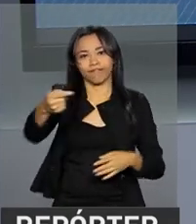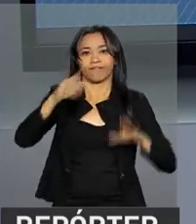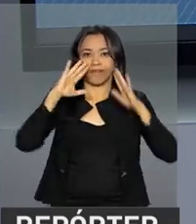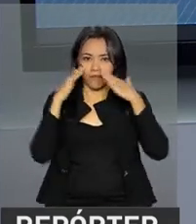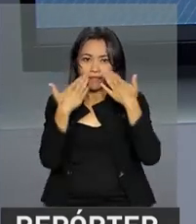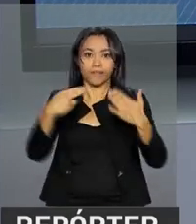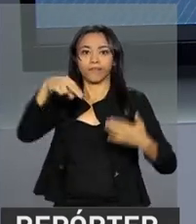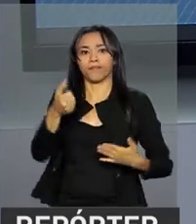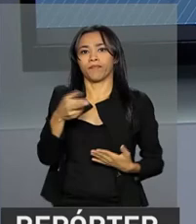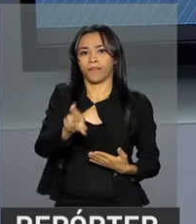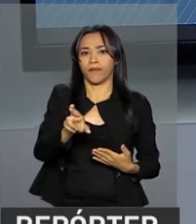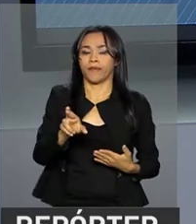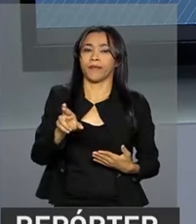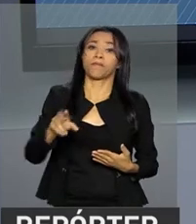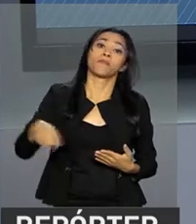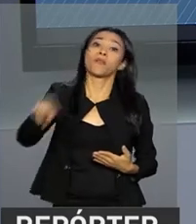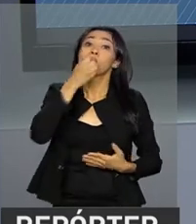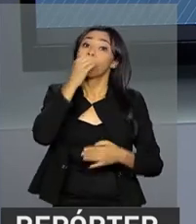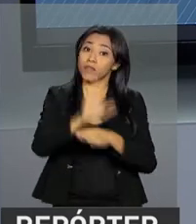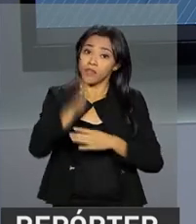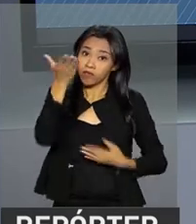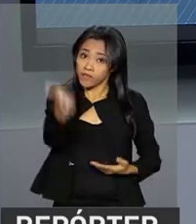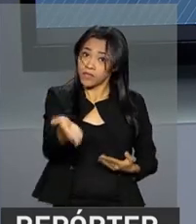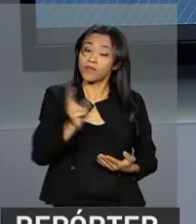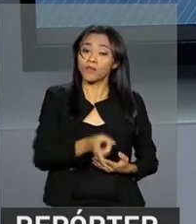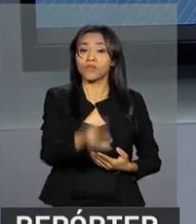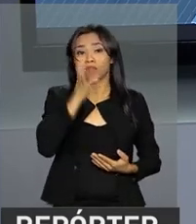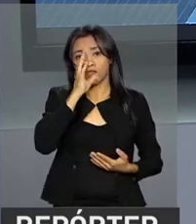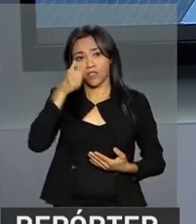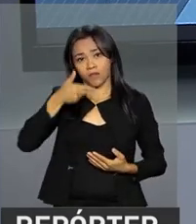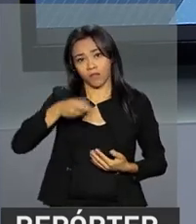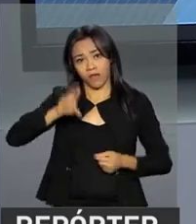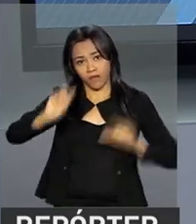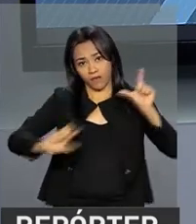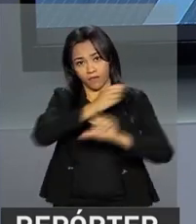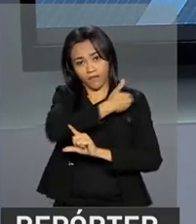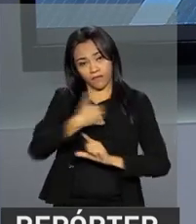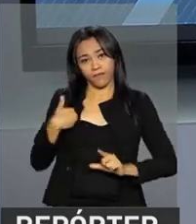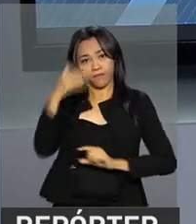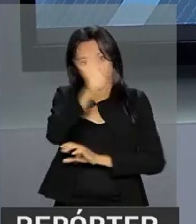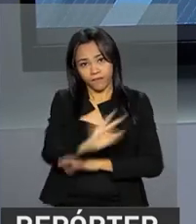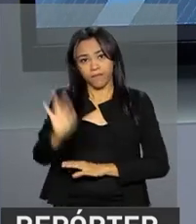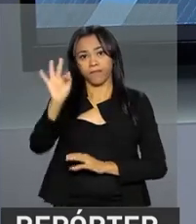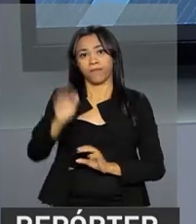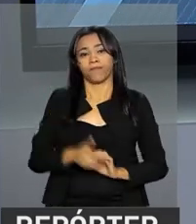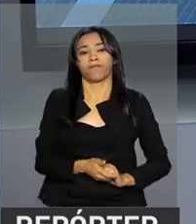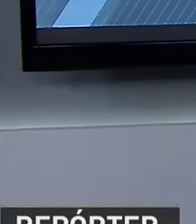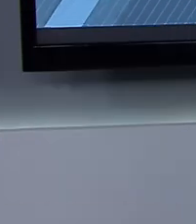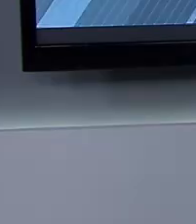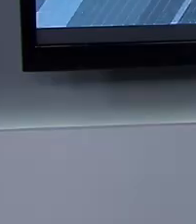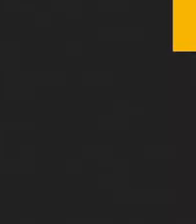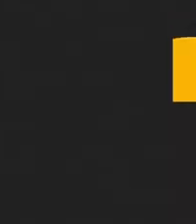edição do repórter nbr uma boa tarde pra você continue na nbr a tv do governo federal